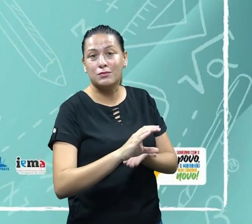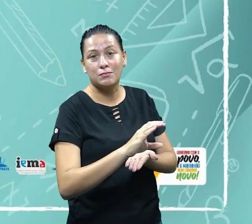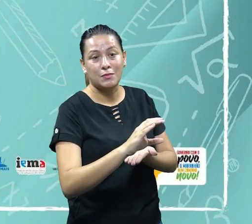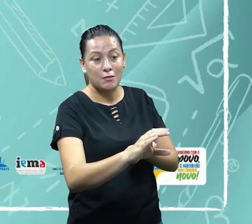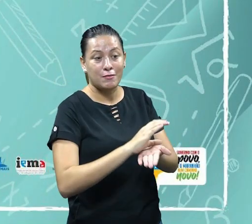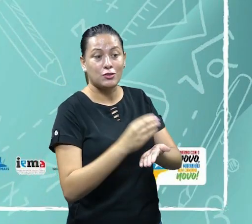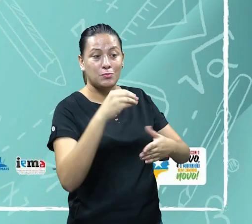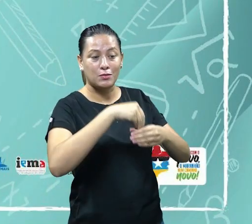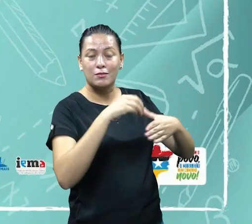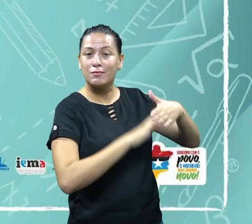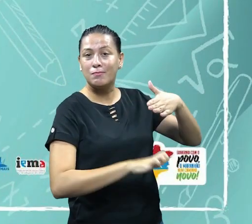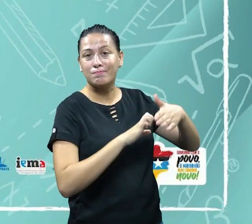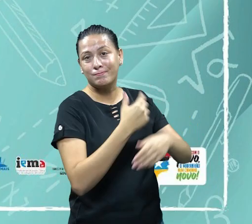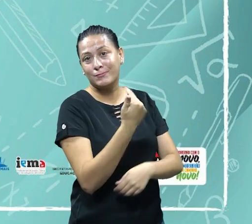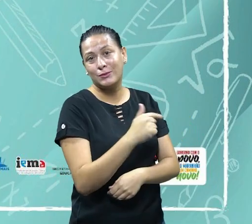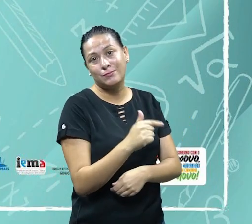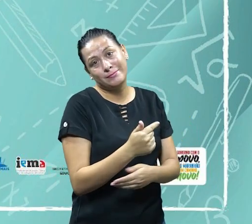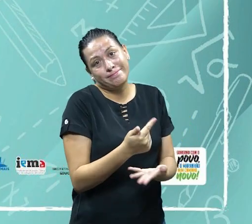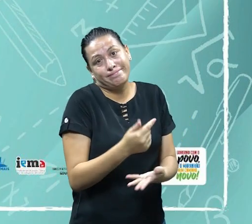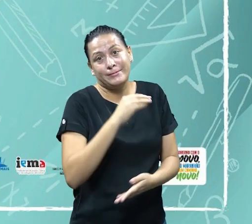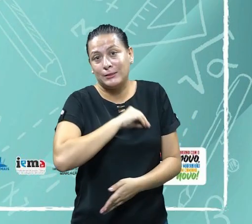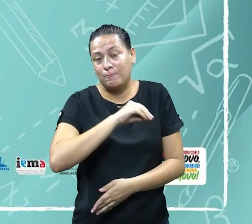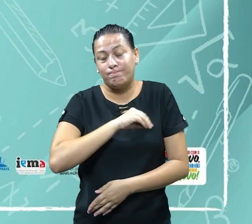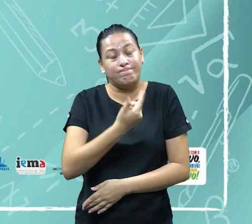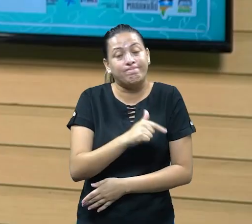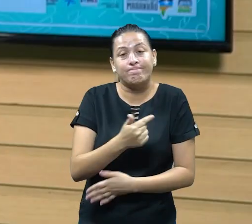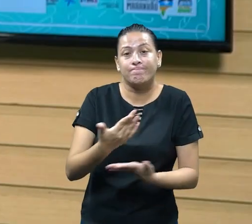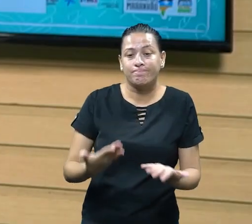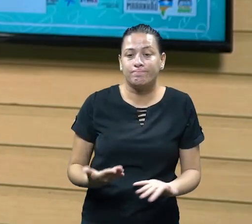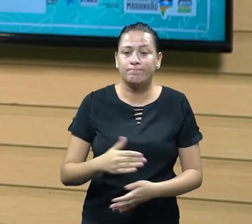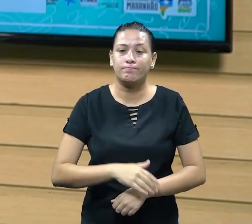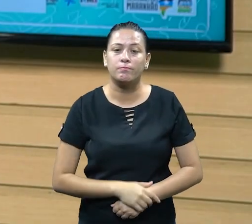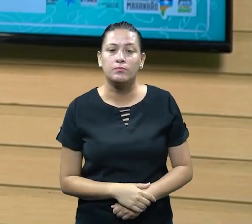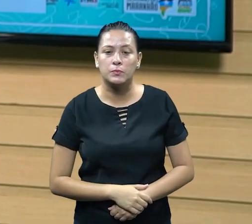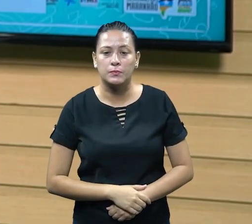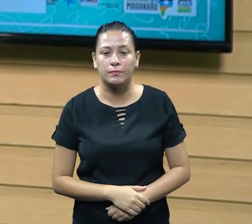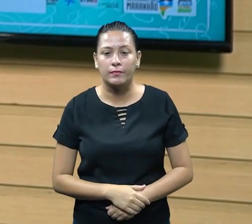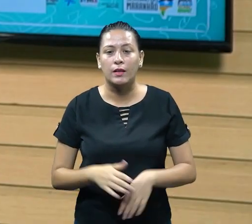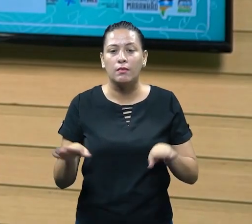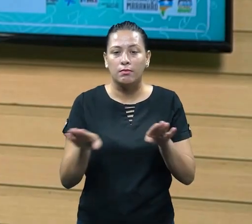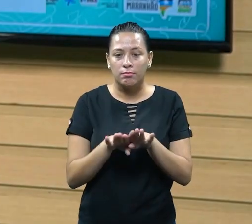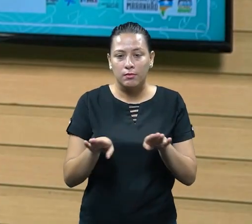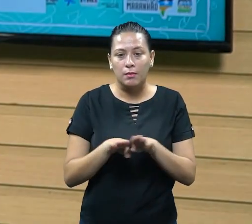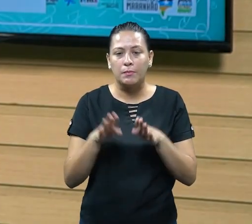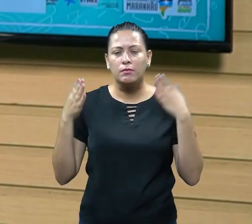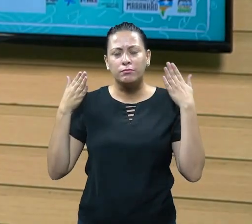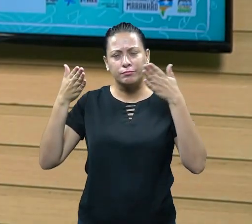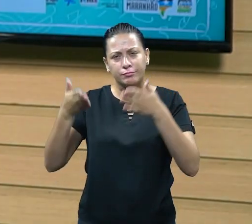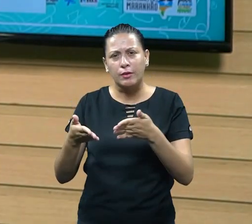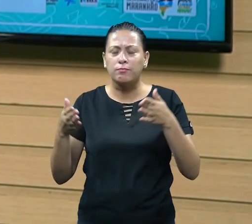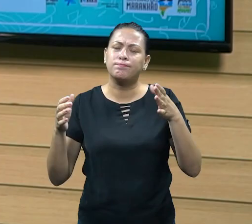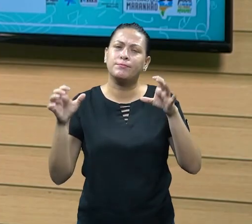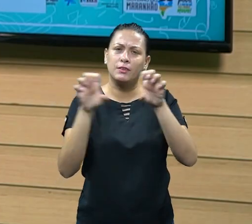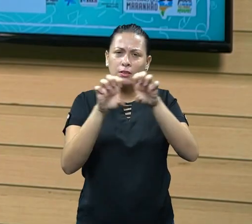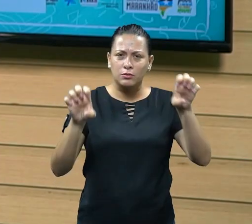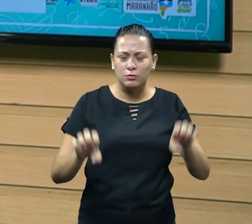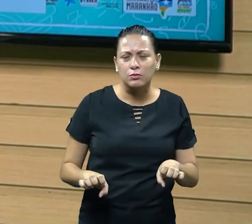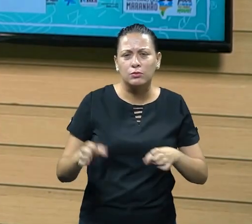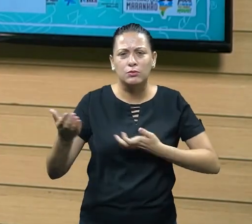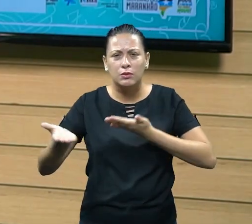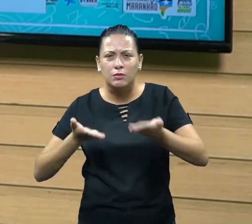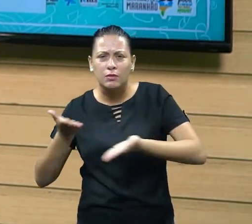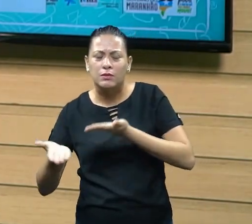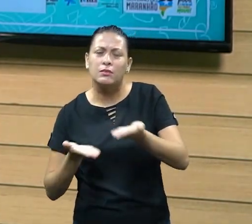Qualidade, né? A qualidade em tudo, gente, tudo. Na estrutura física, no atendimento, nas pessoas. Hoje a